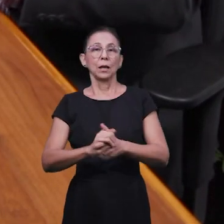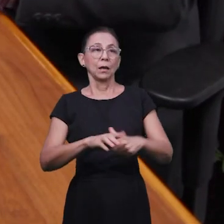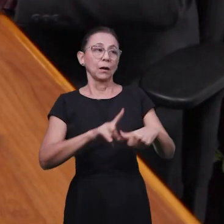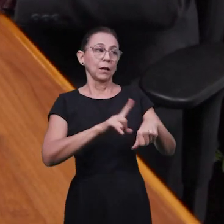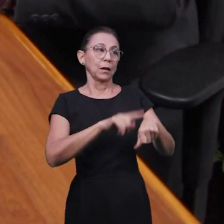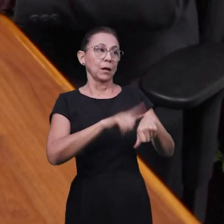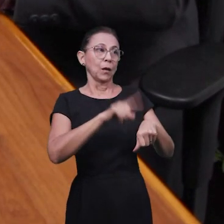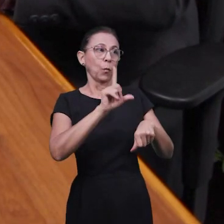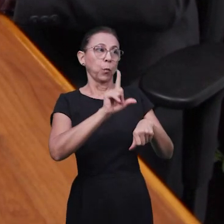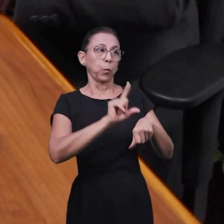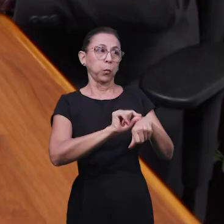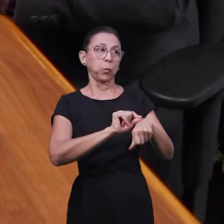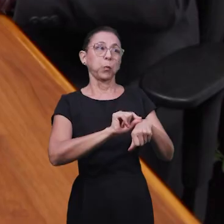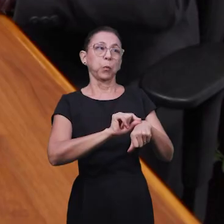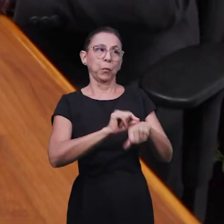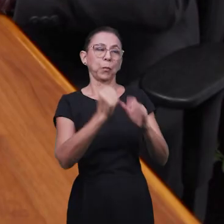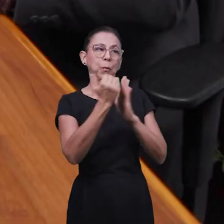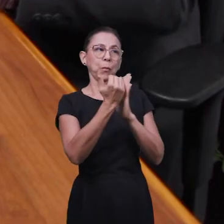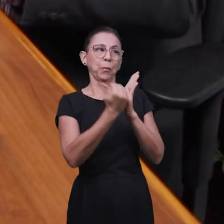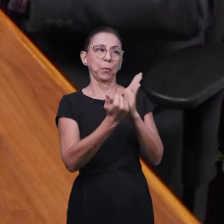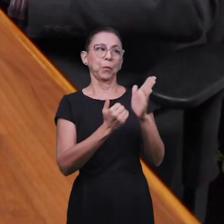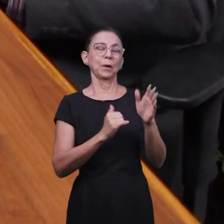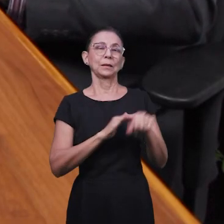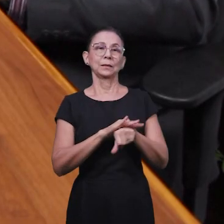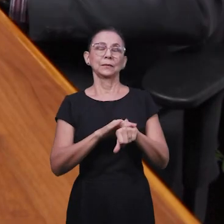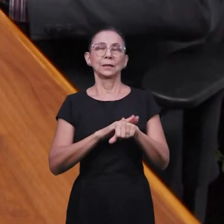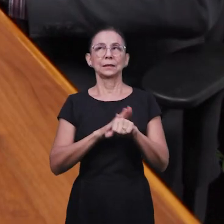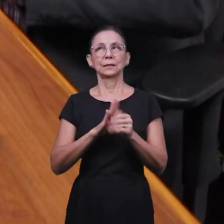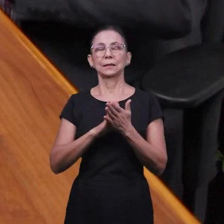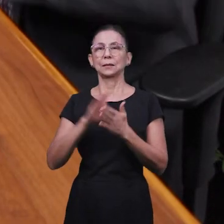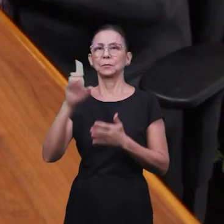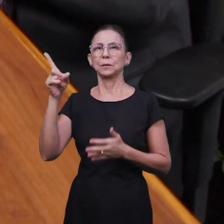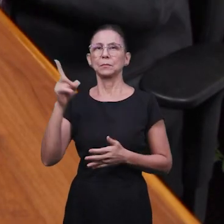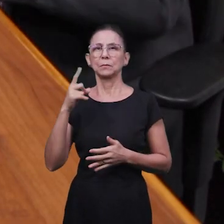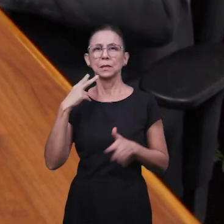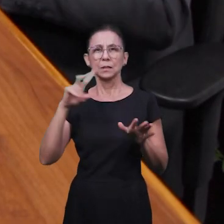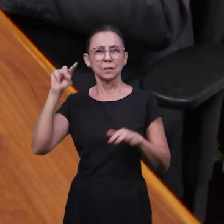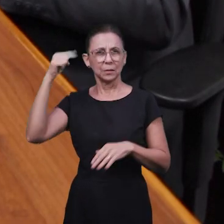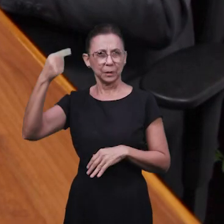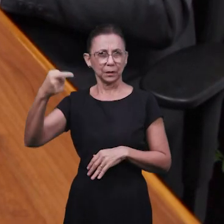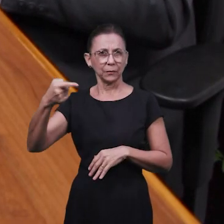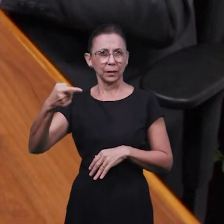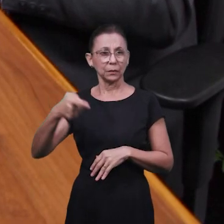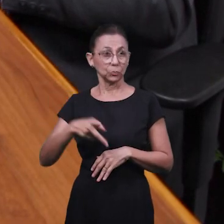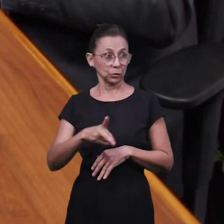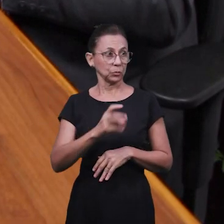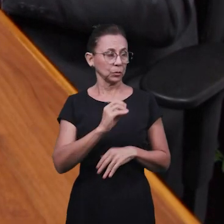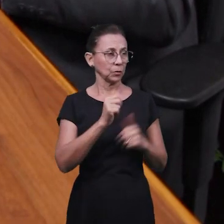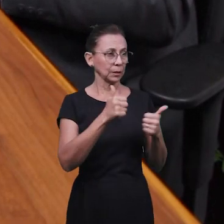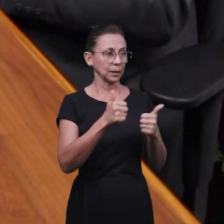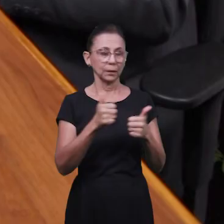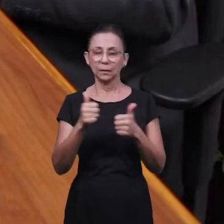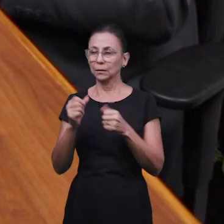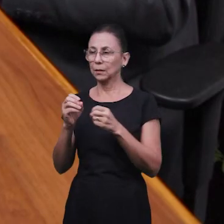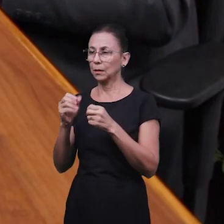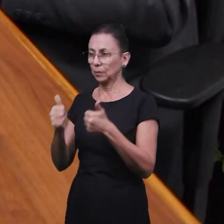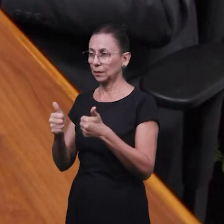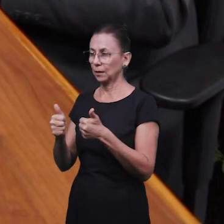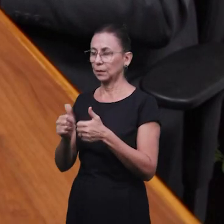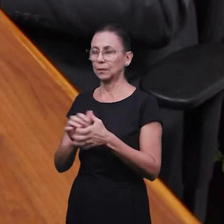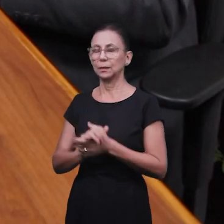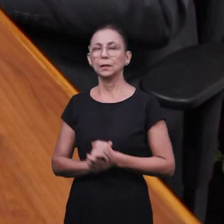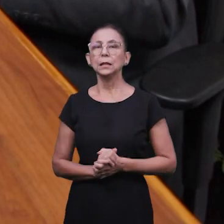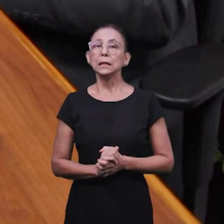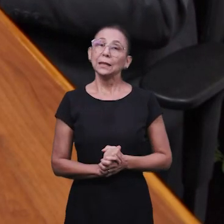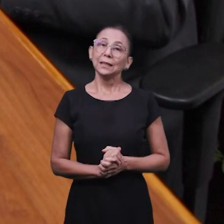já esgotado para essa edição do Conversas Bíblicas. A gente continua na semana que vem? Podemos continuar. E aí já fica aqui,